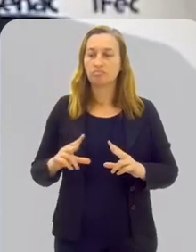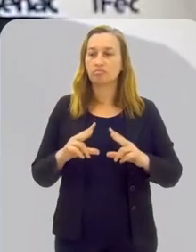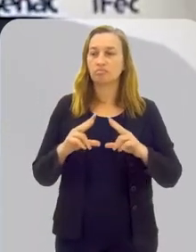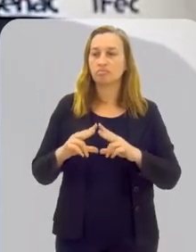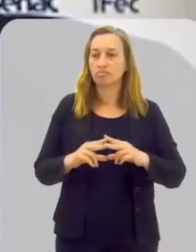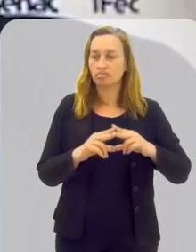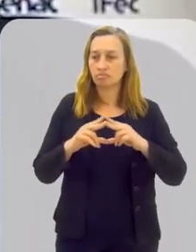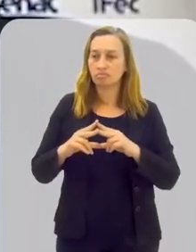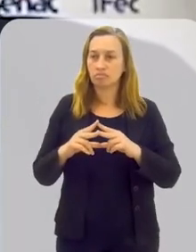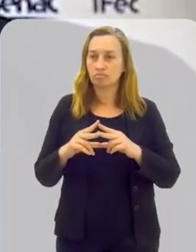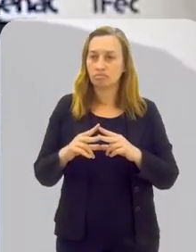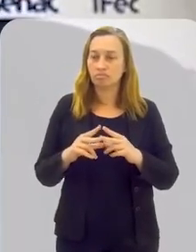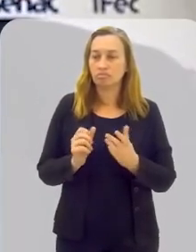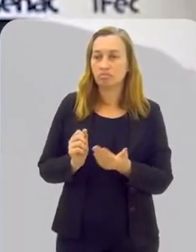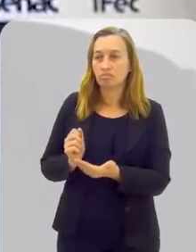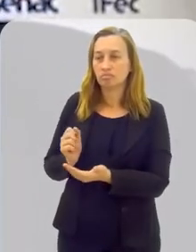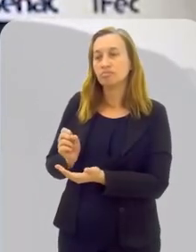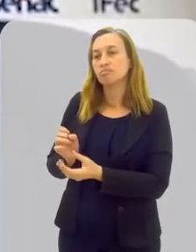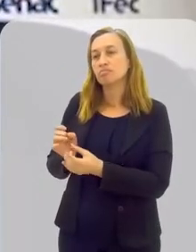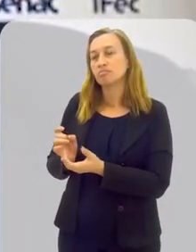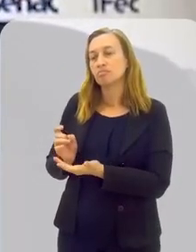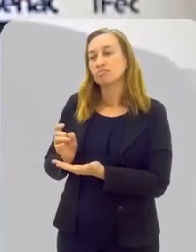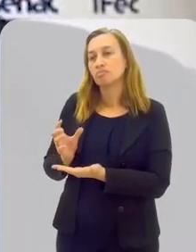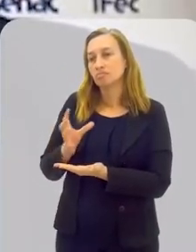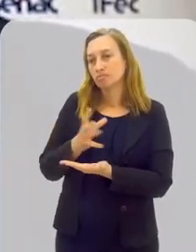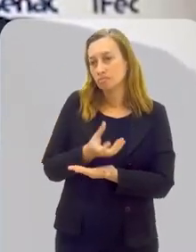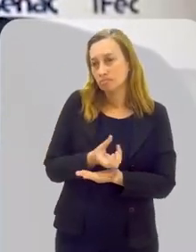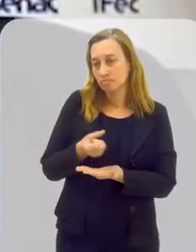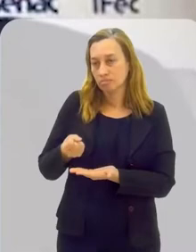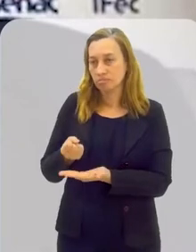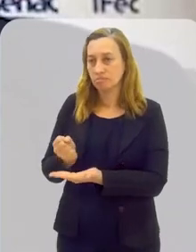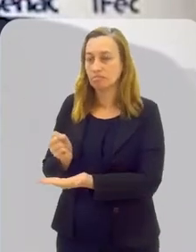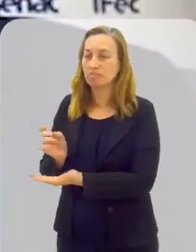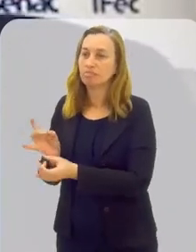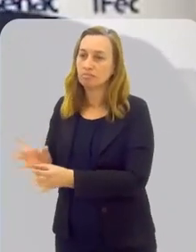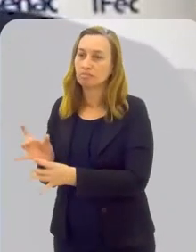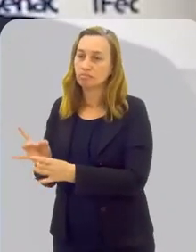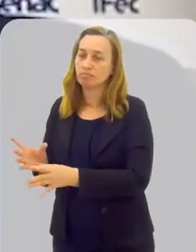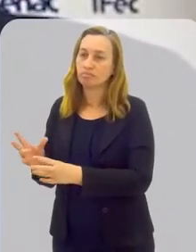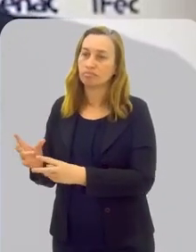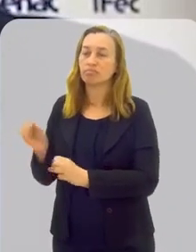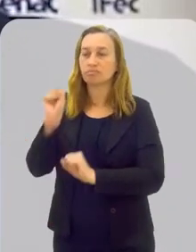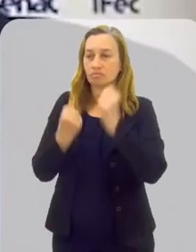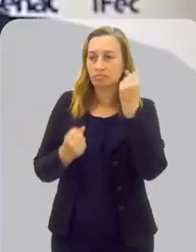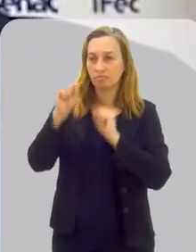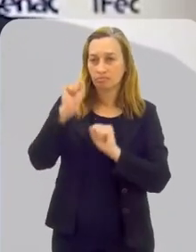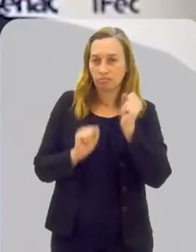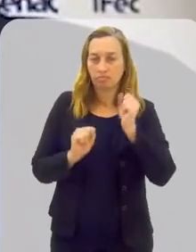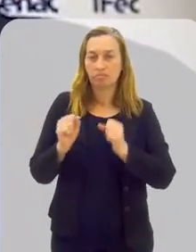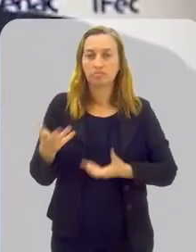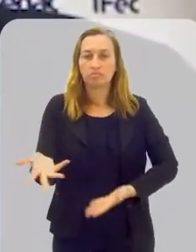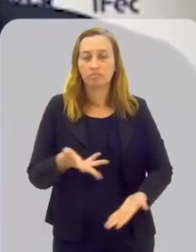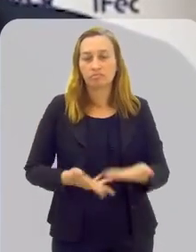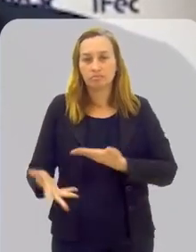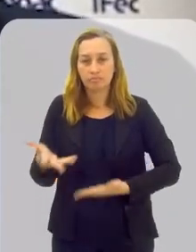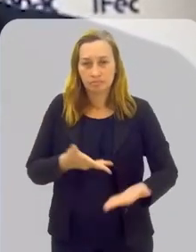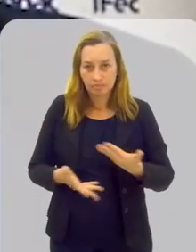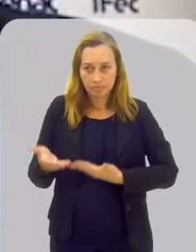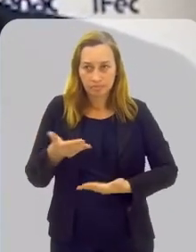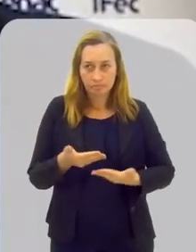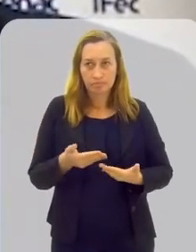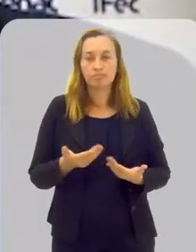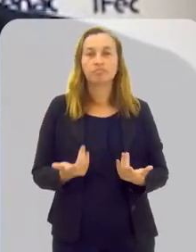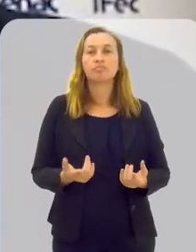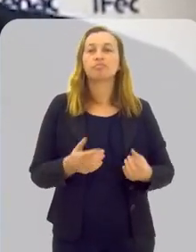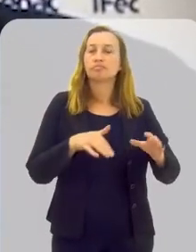e o catador bem disso para indústria Então tá sendo mais tranquilo mas é é uma bandeira branca